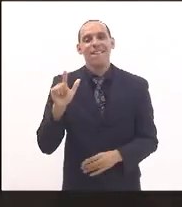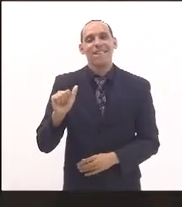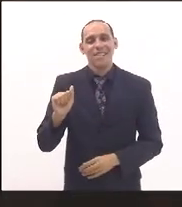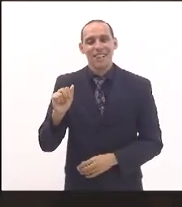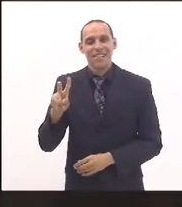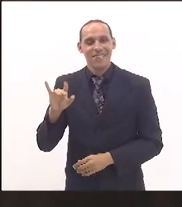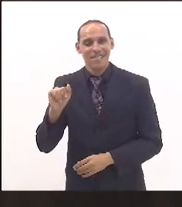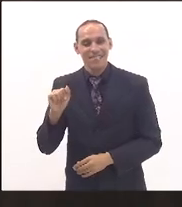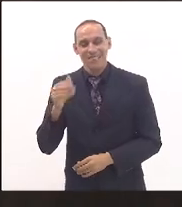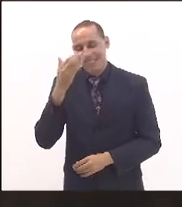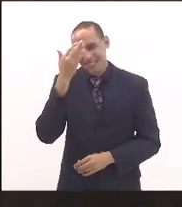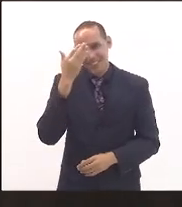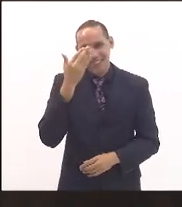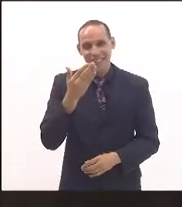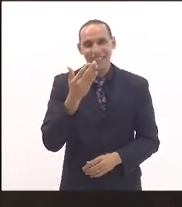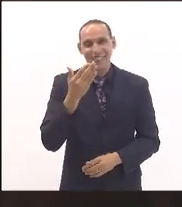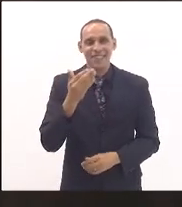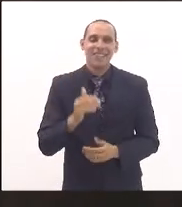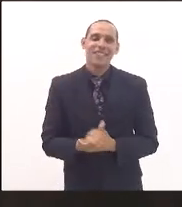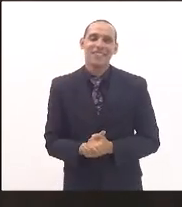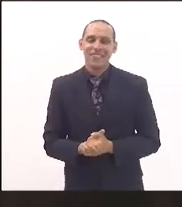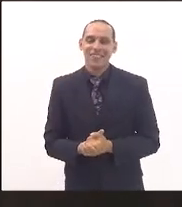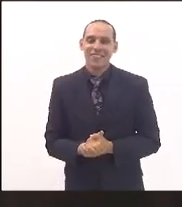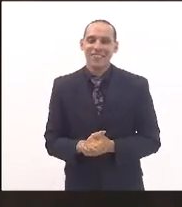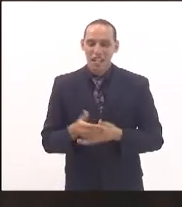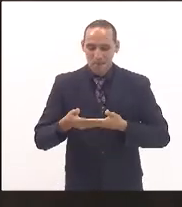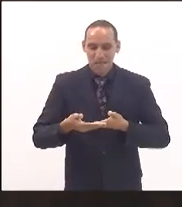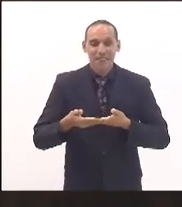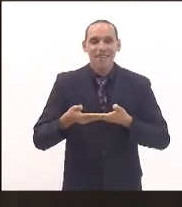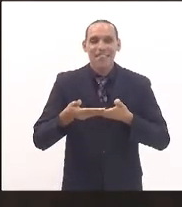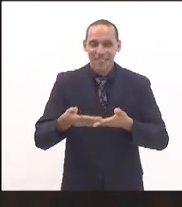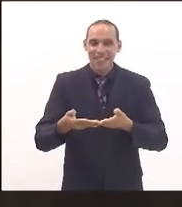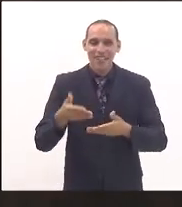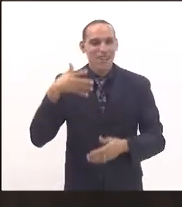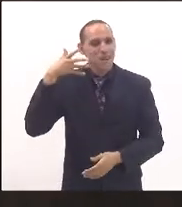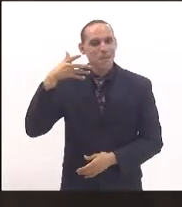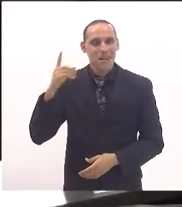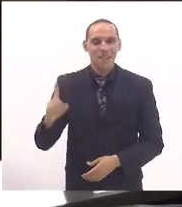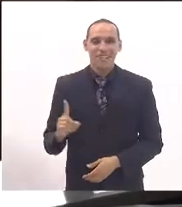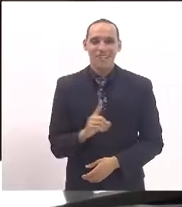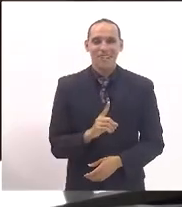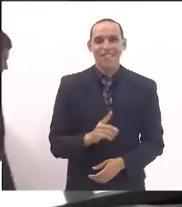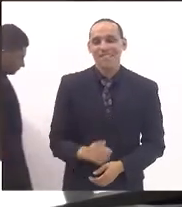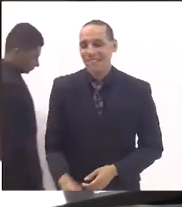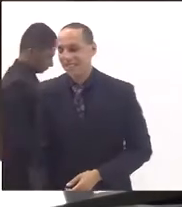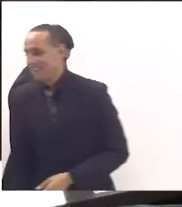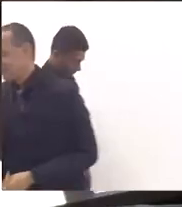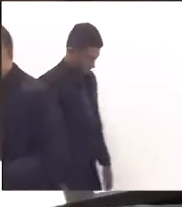Flávia Muito obrigado aí por ter me concedido sua palavra